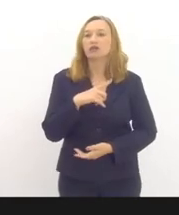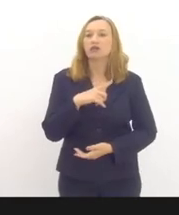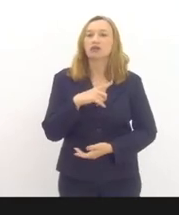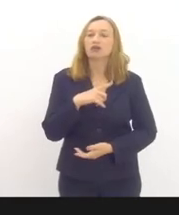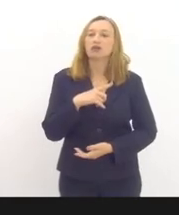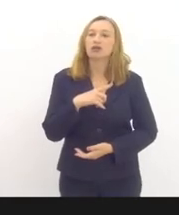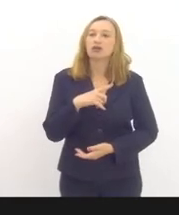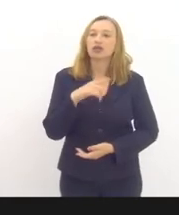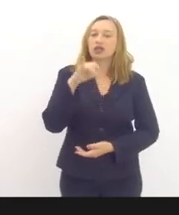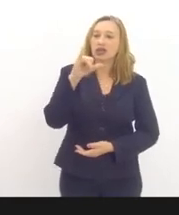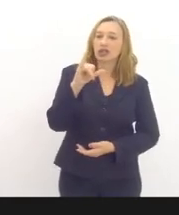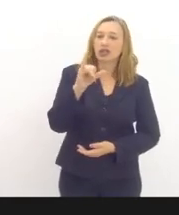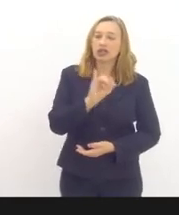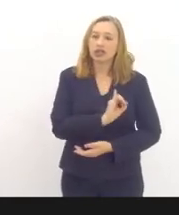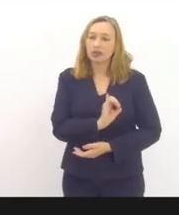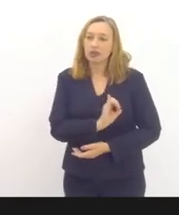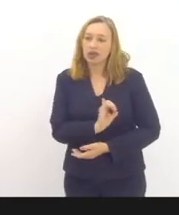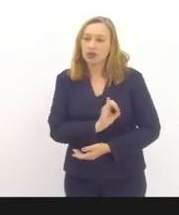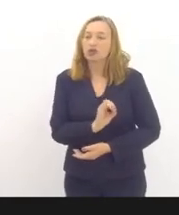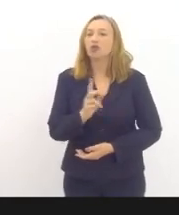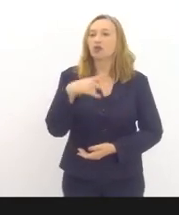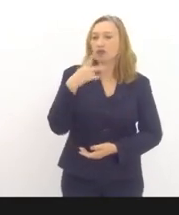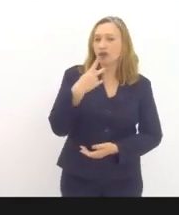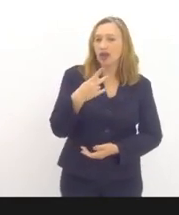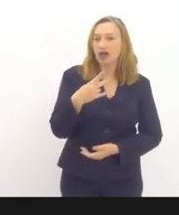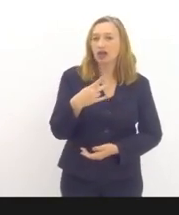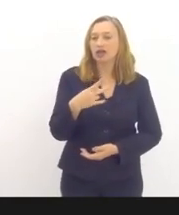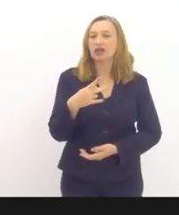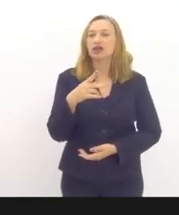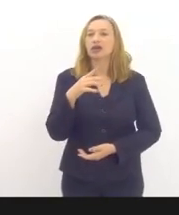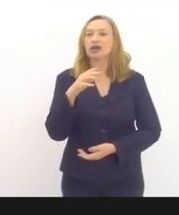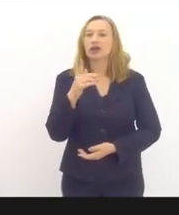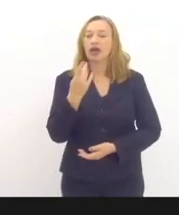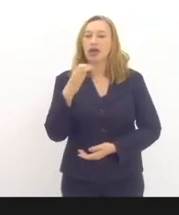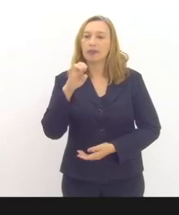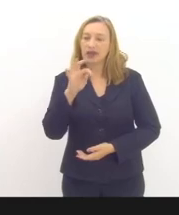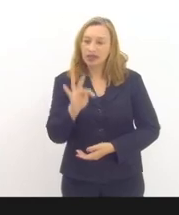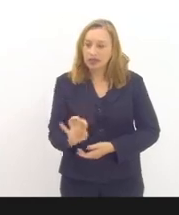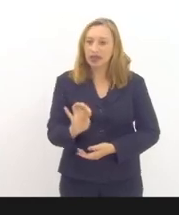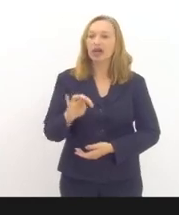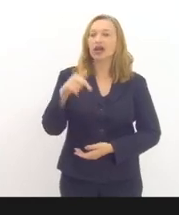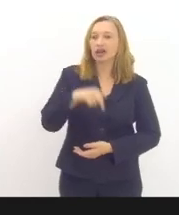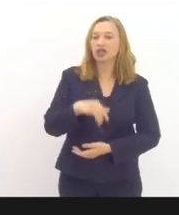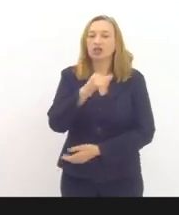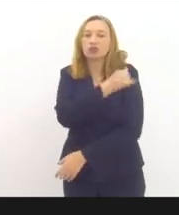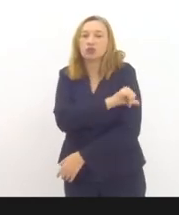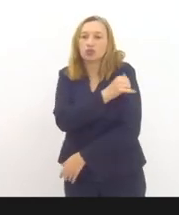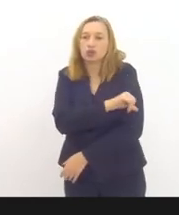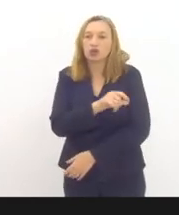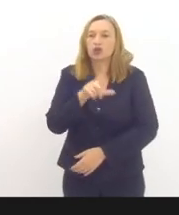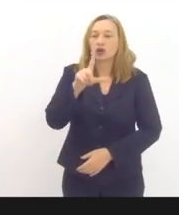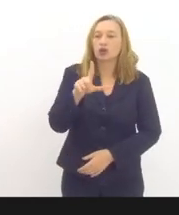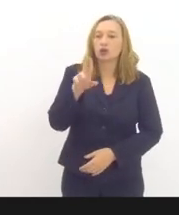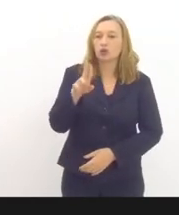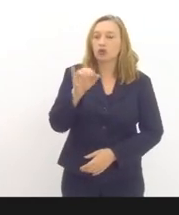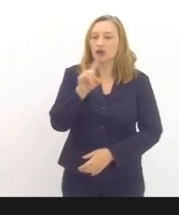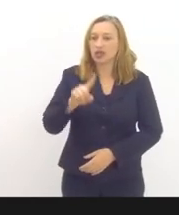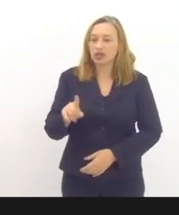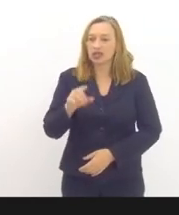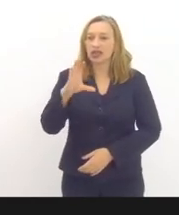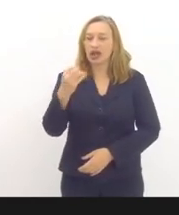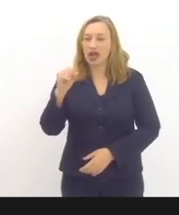lá em Itaperuna, como foi mencionado, o Herbert de Souza aqui no Rio, Luiz Carlos da Vila, né,